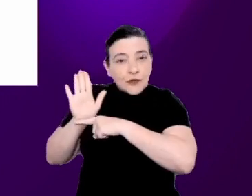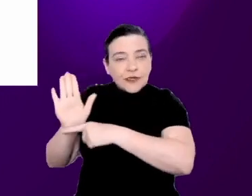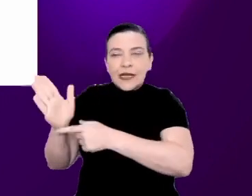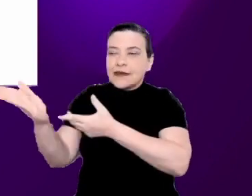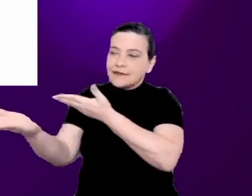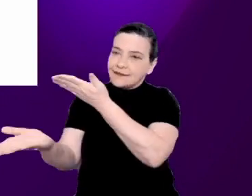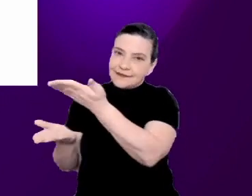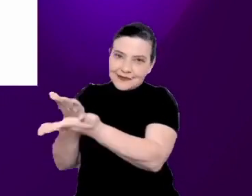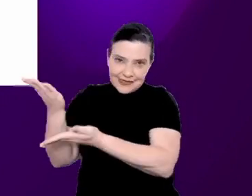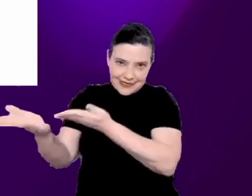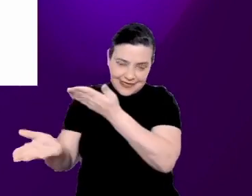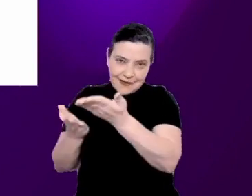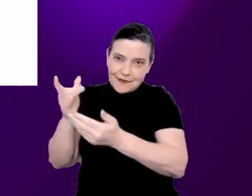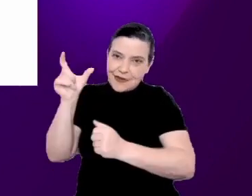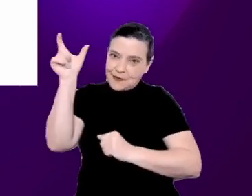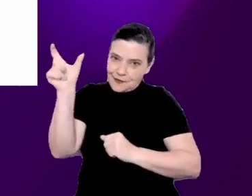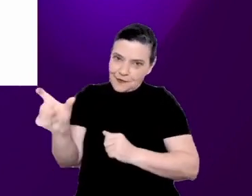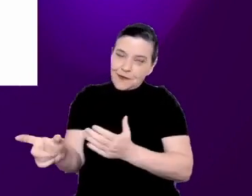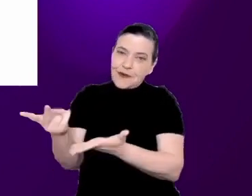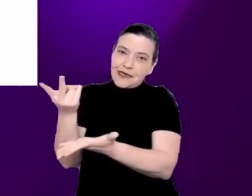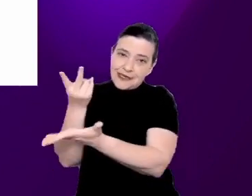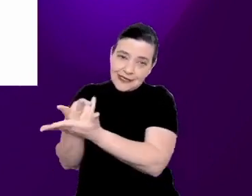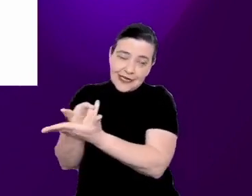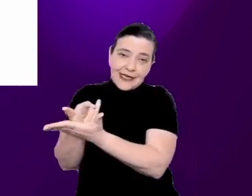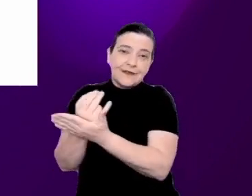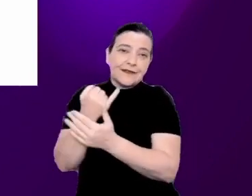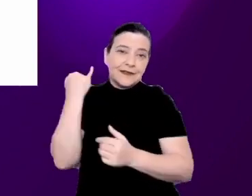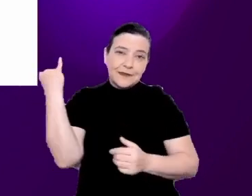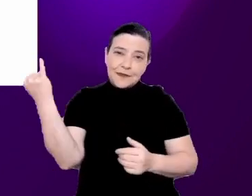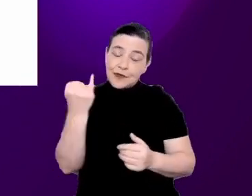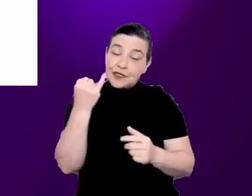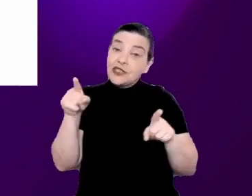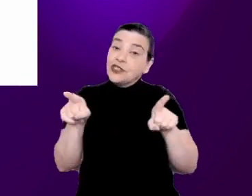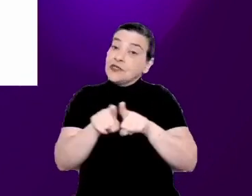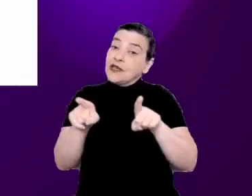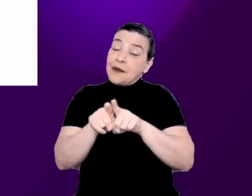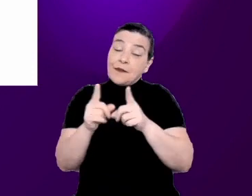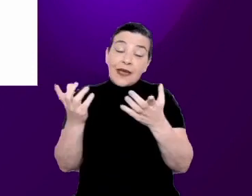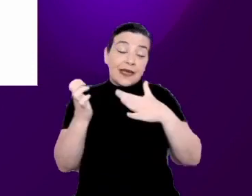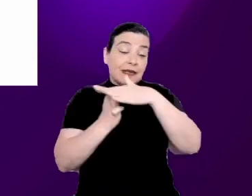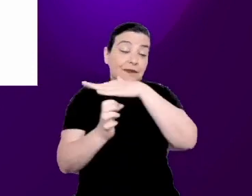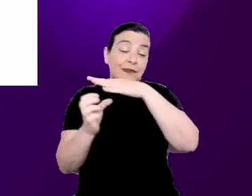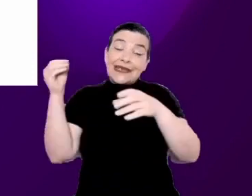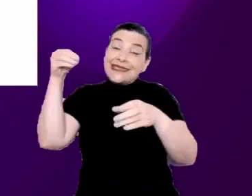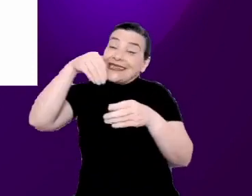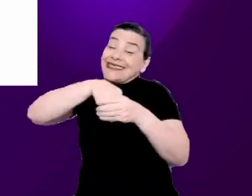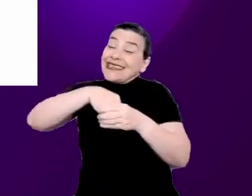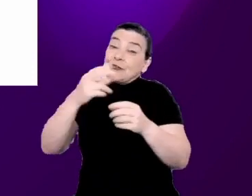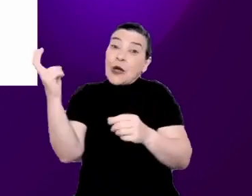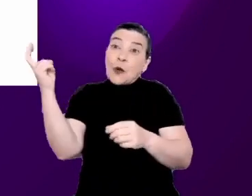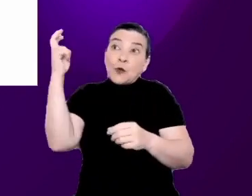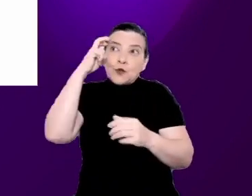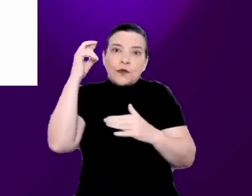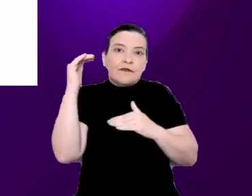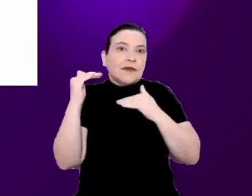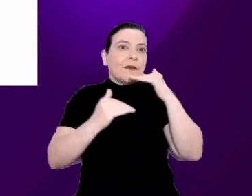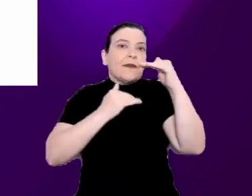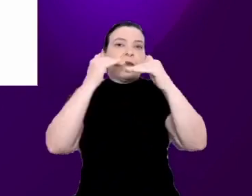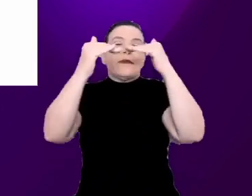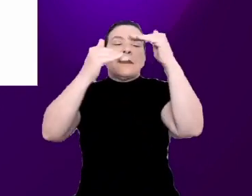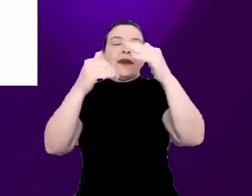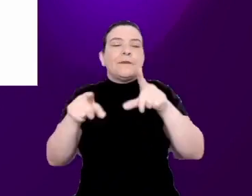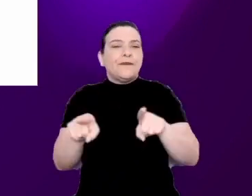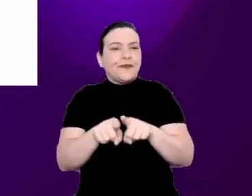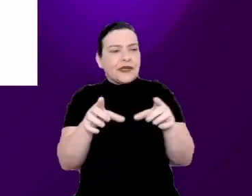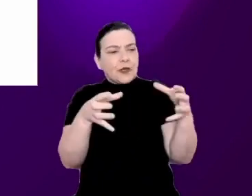defender o desenvolvimento de uma cultura organizacional. O quanto ela resolve